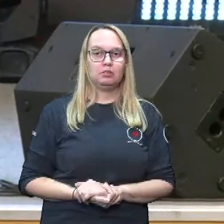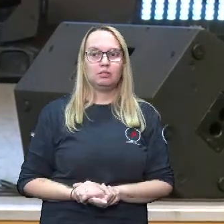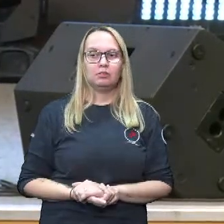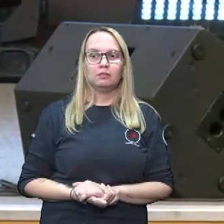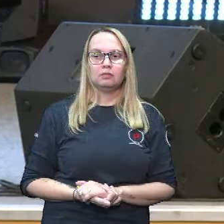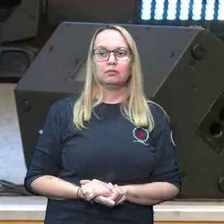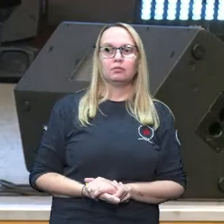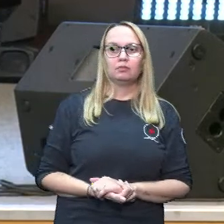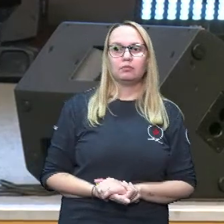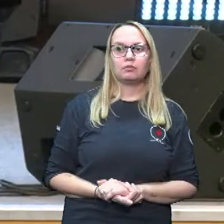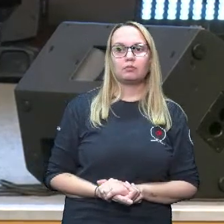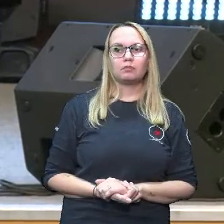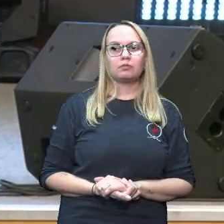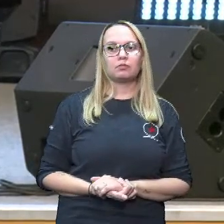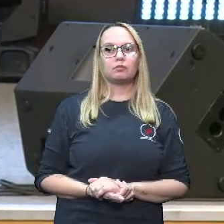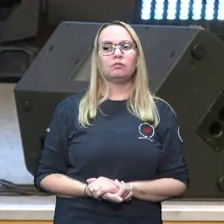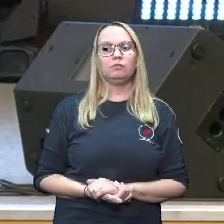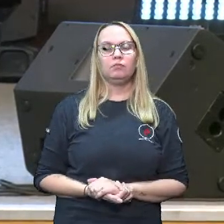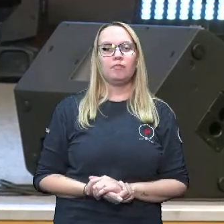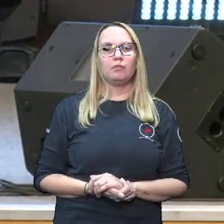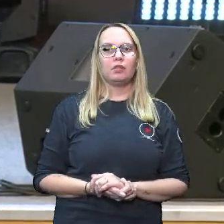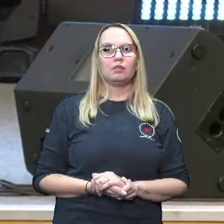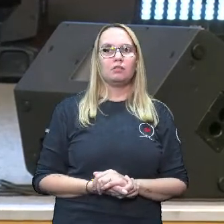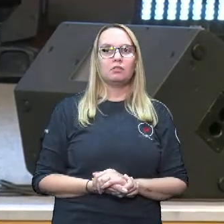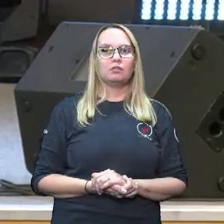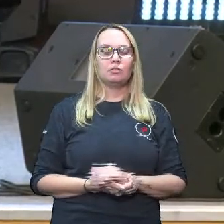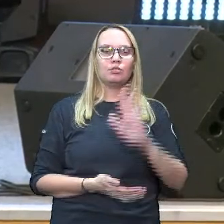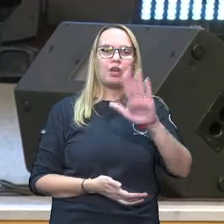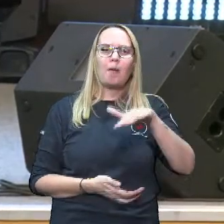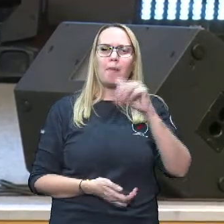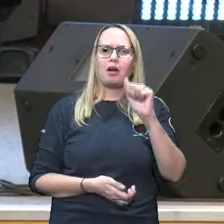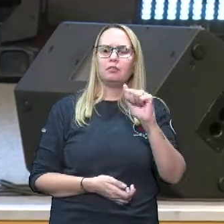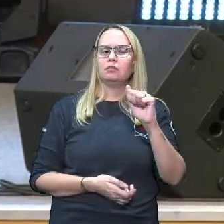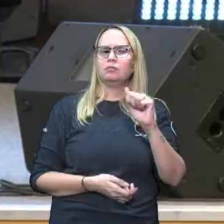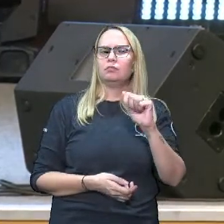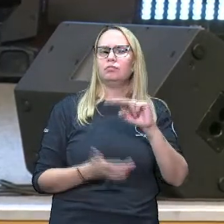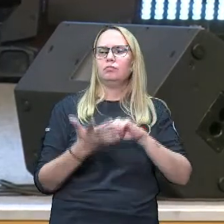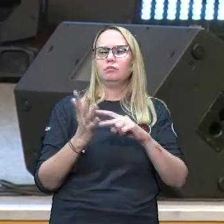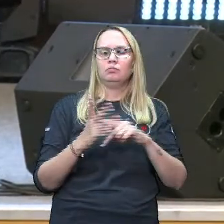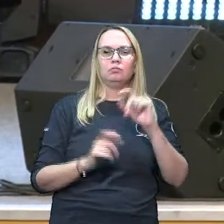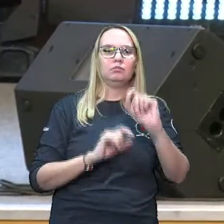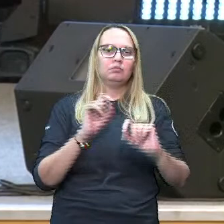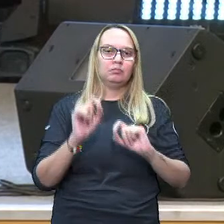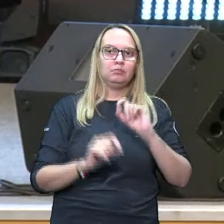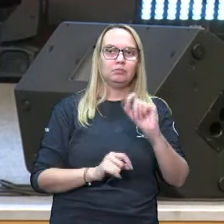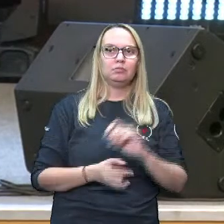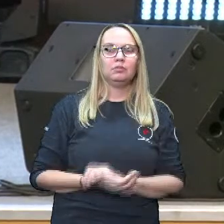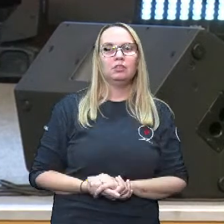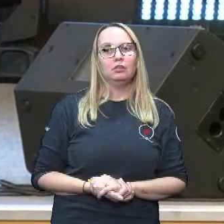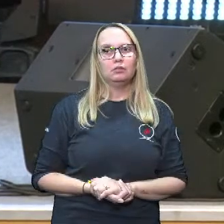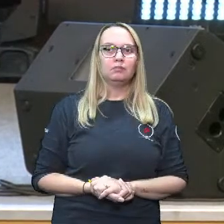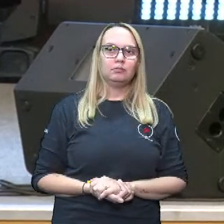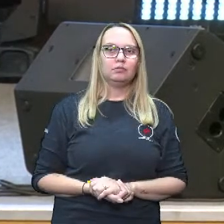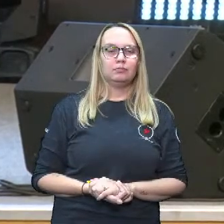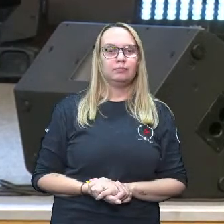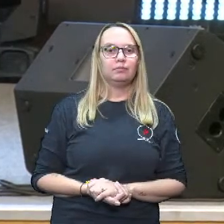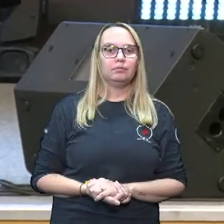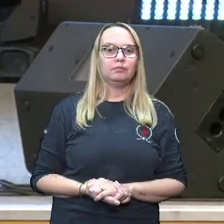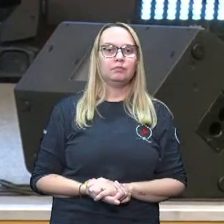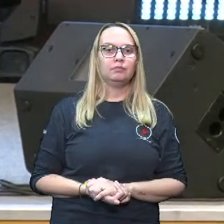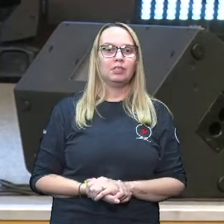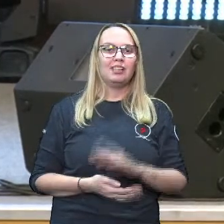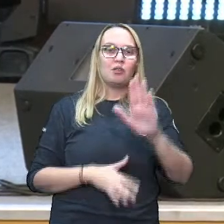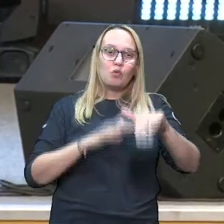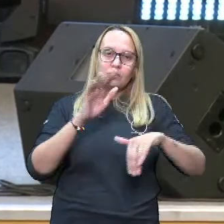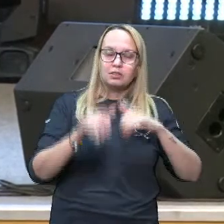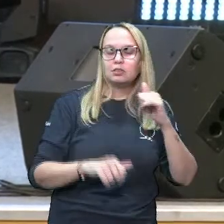O que é um chamado? Um chamado é uma convocação para um propósito de